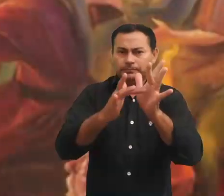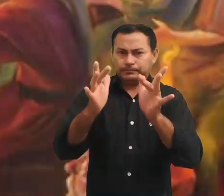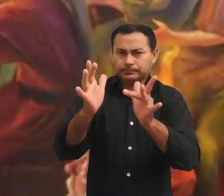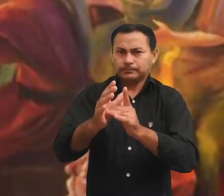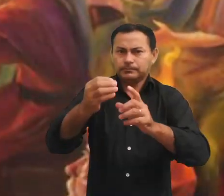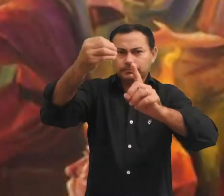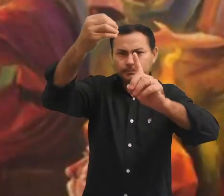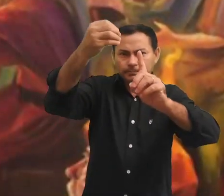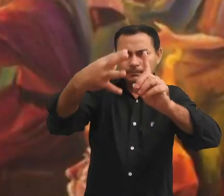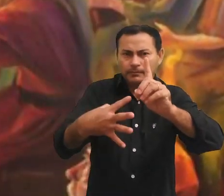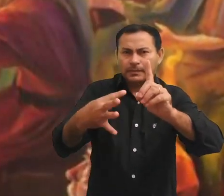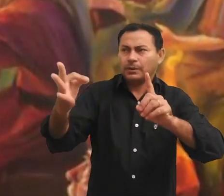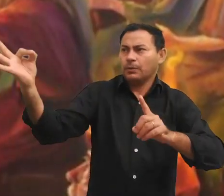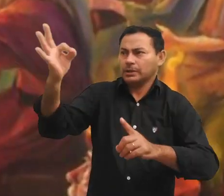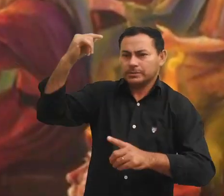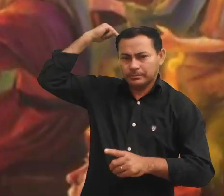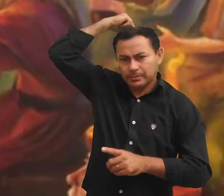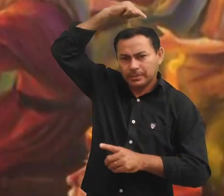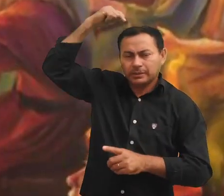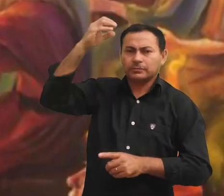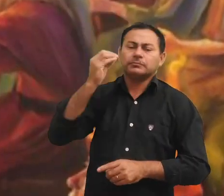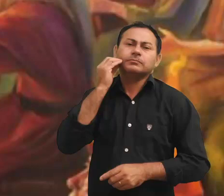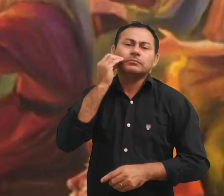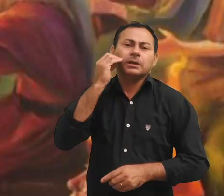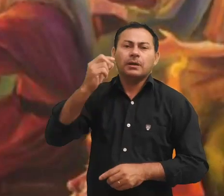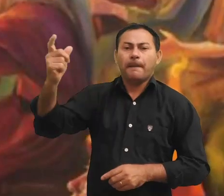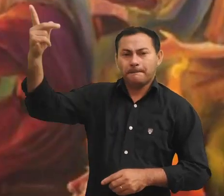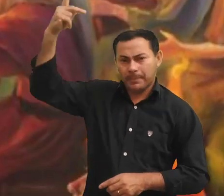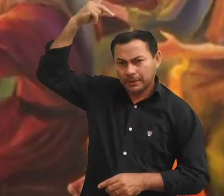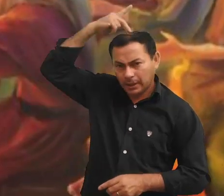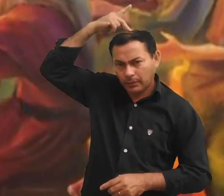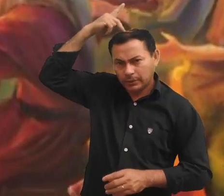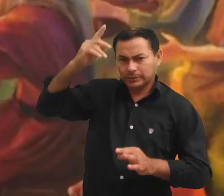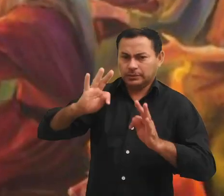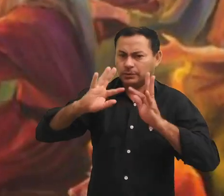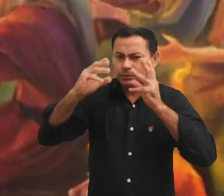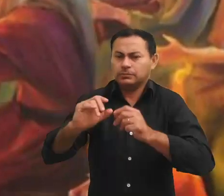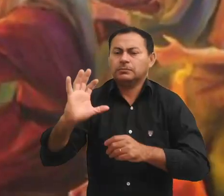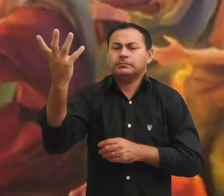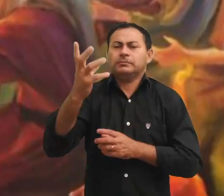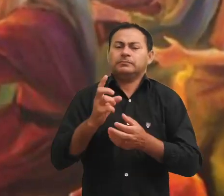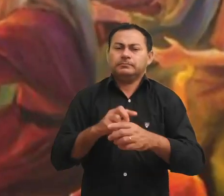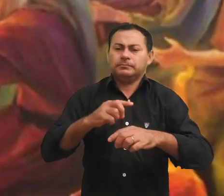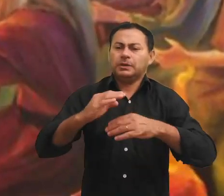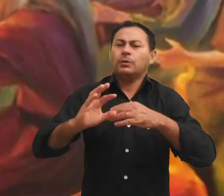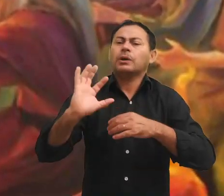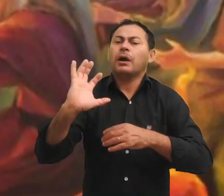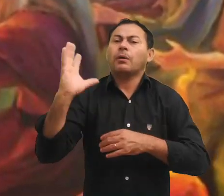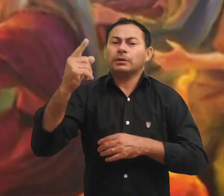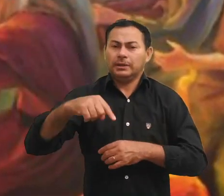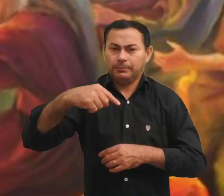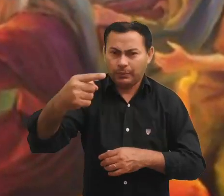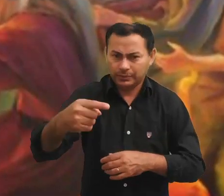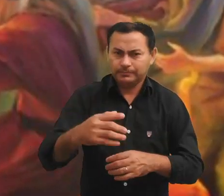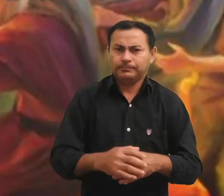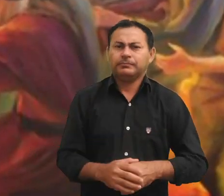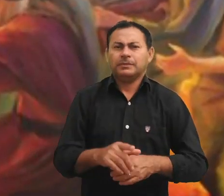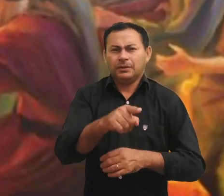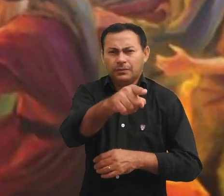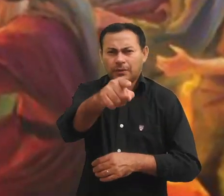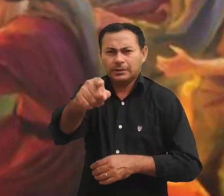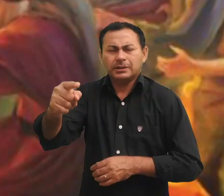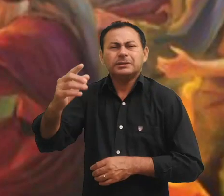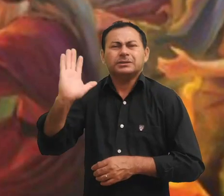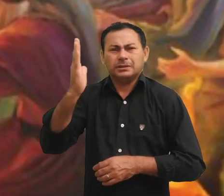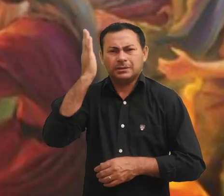É claro que Jesus Cristo estava descrevendo o Espírito Santo, a experiência do Pentecostes e tudo o que aconteceria como consequência dele.